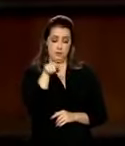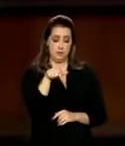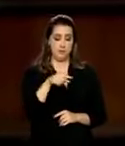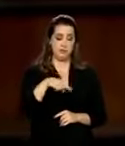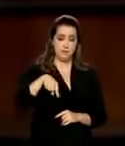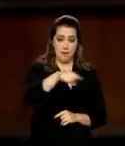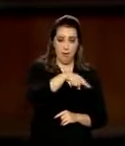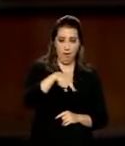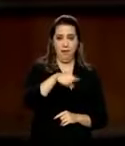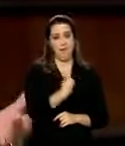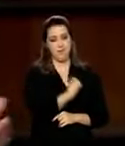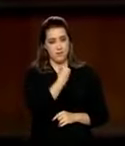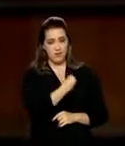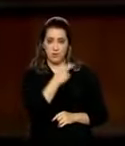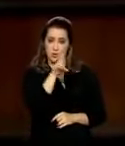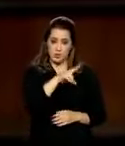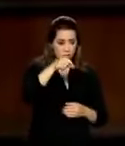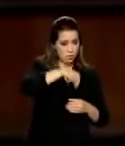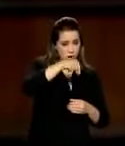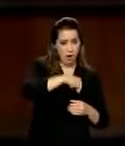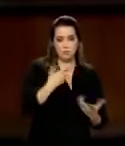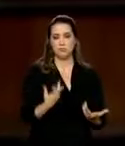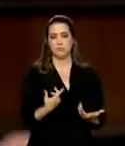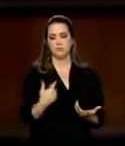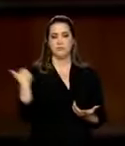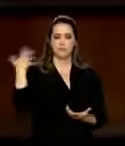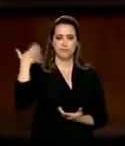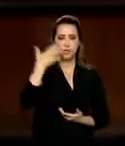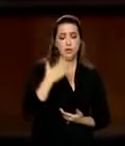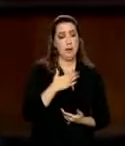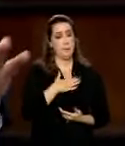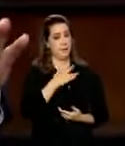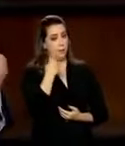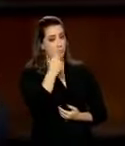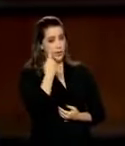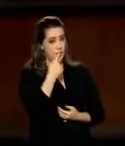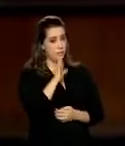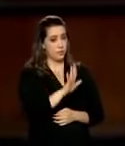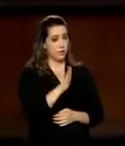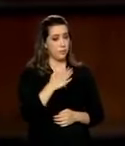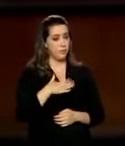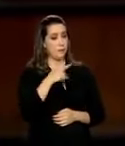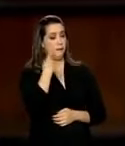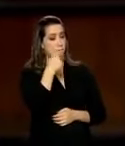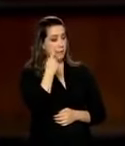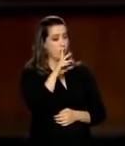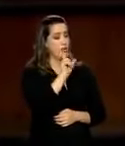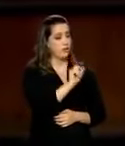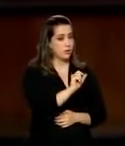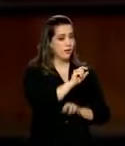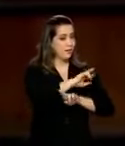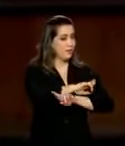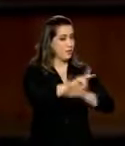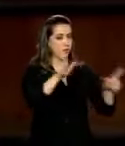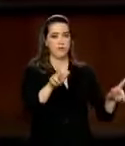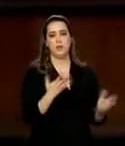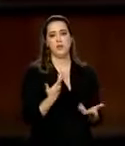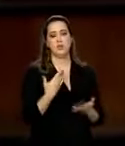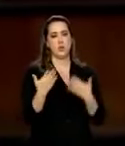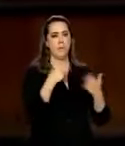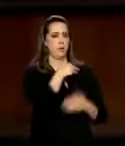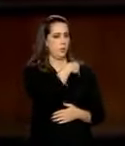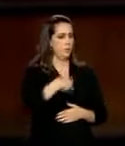ao longo de milhares de anos. E a minha política em si, era completamente diferente da do